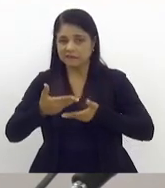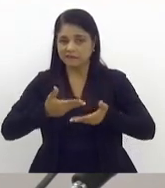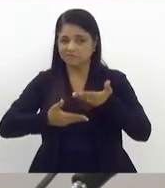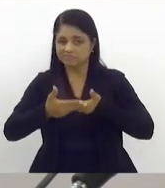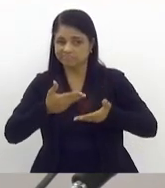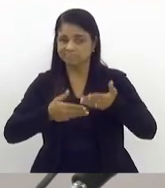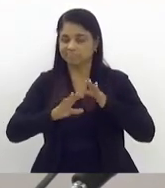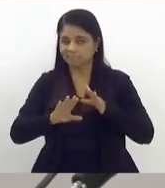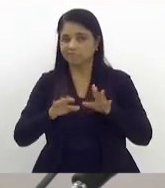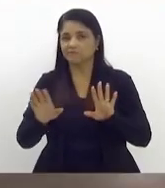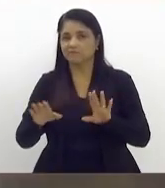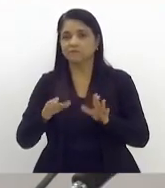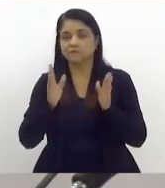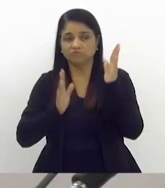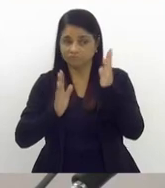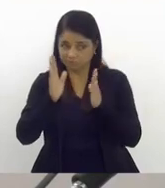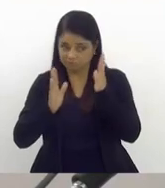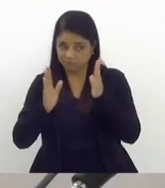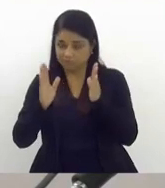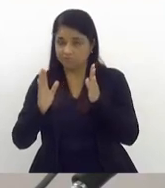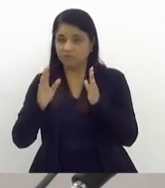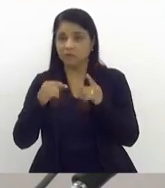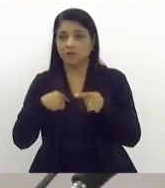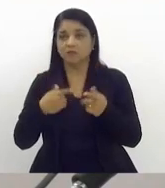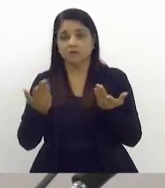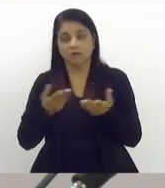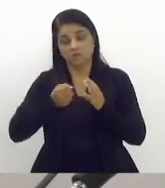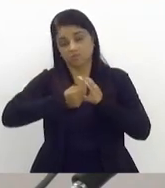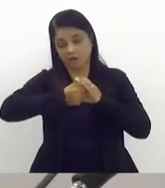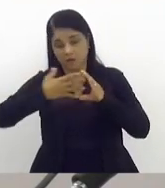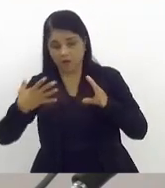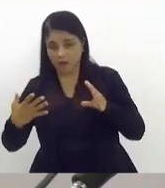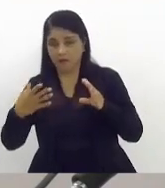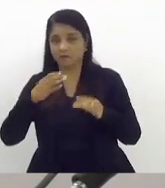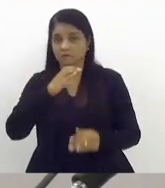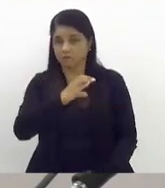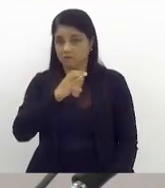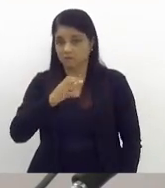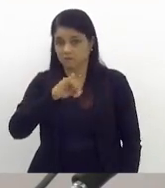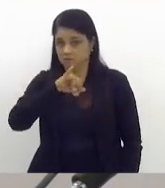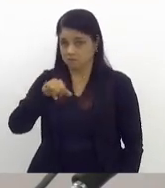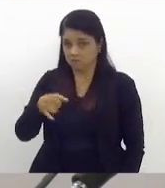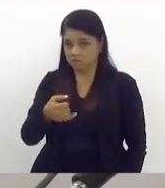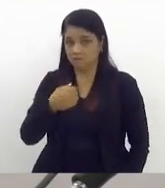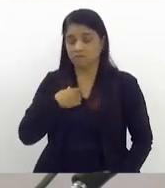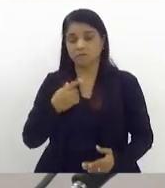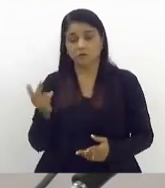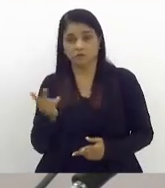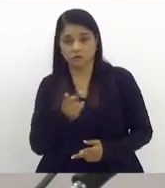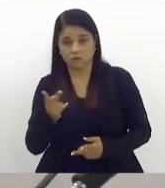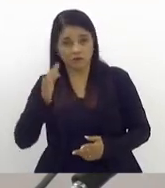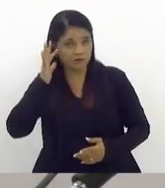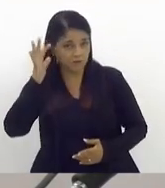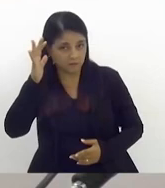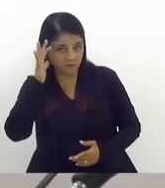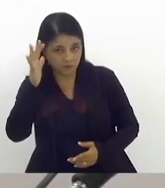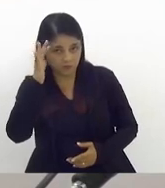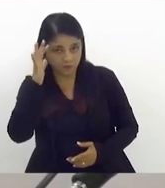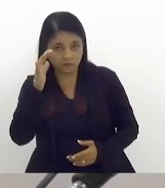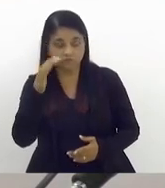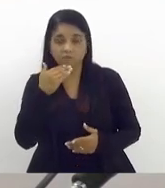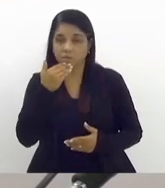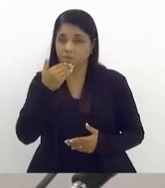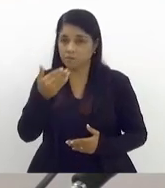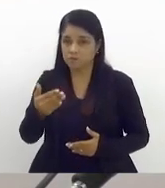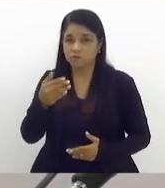momento que a gente tem dado um caráter imparcial na CCJ, com projetos de vertente ideológica de dois lados, havia uma